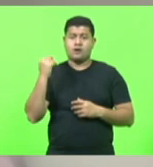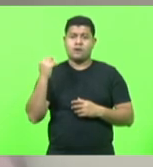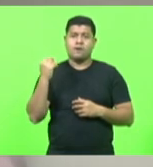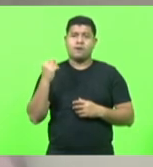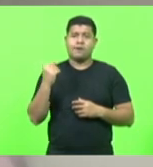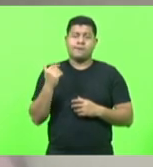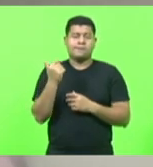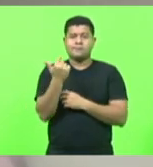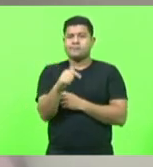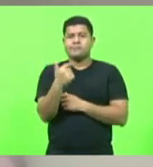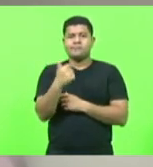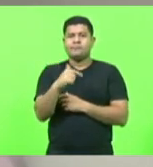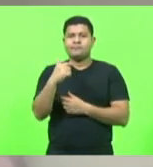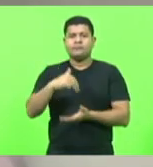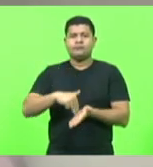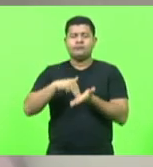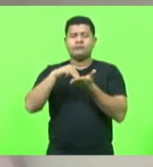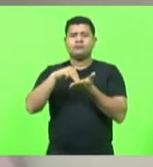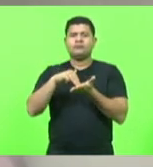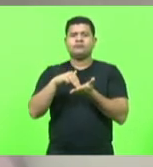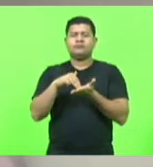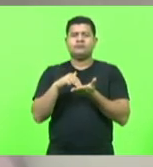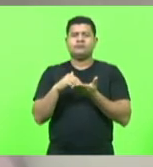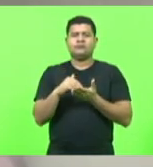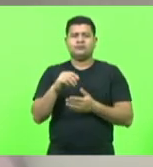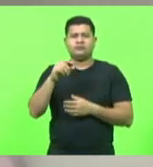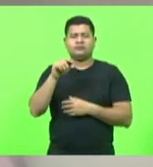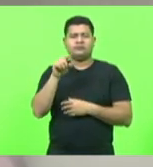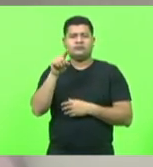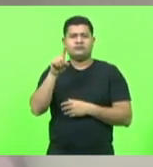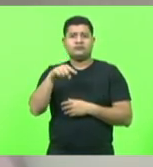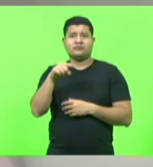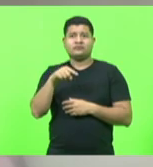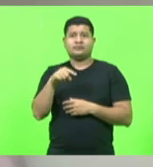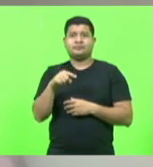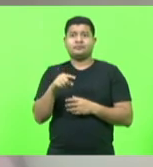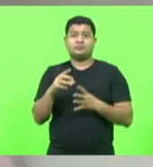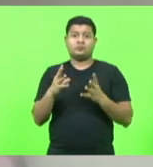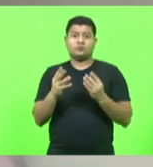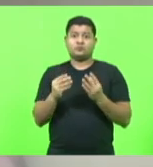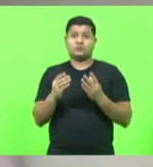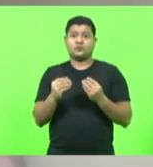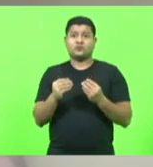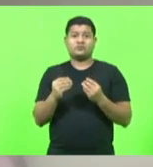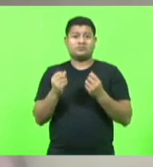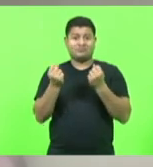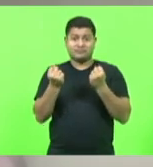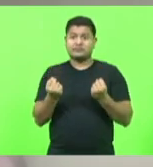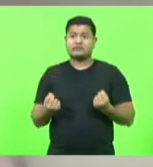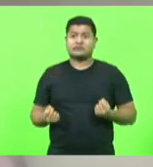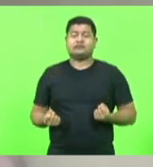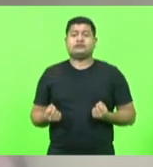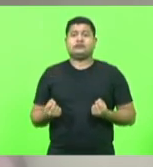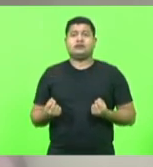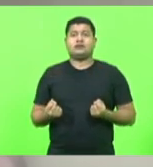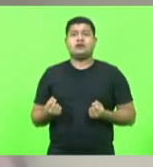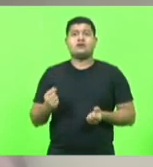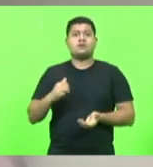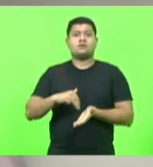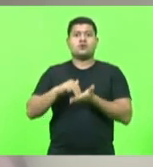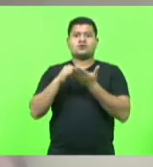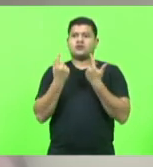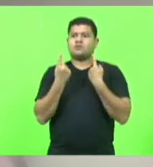não houve uma moção, houve algo muito mais pesado do que uma moção de